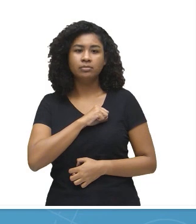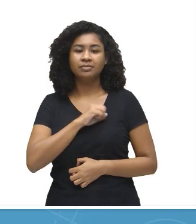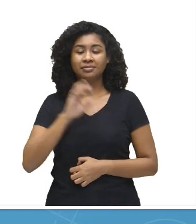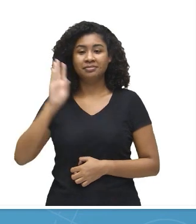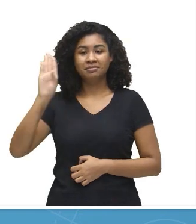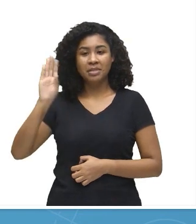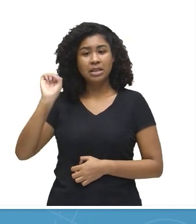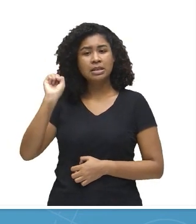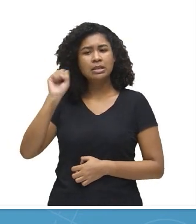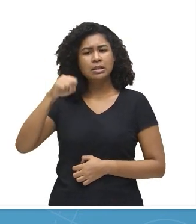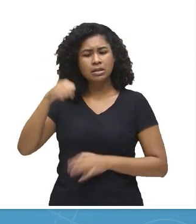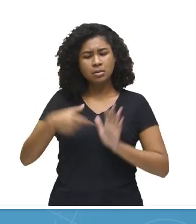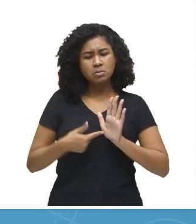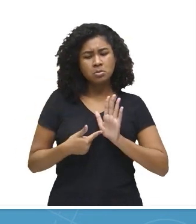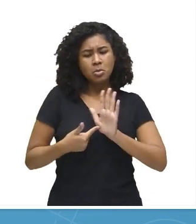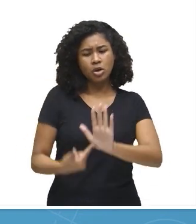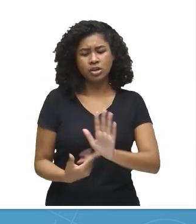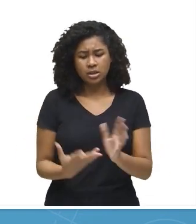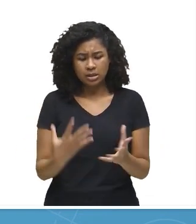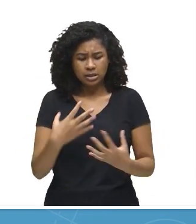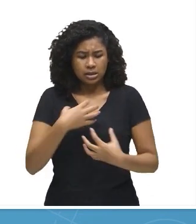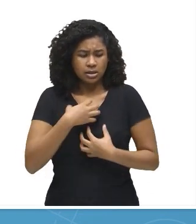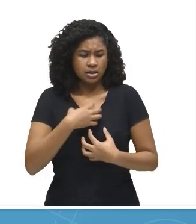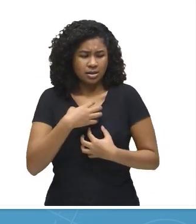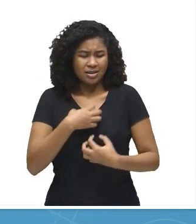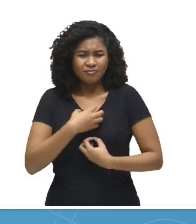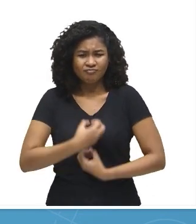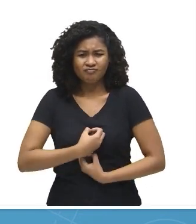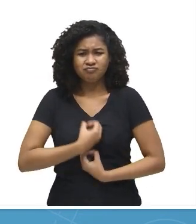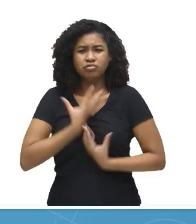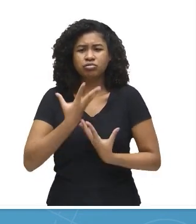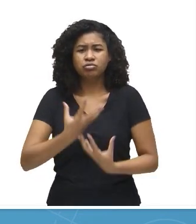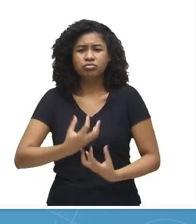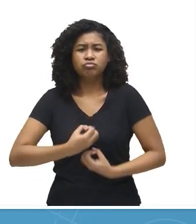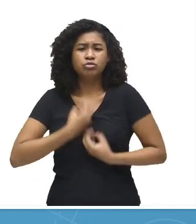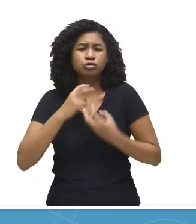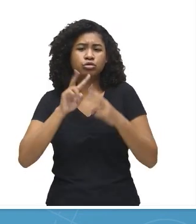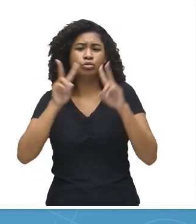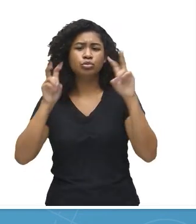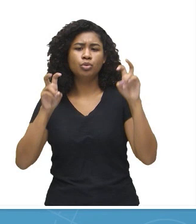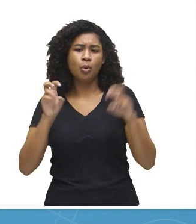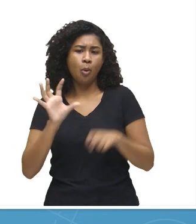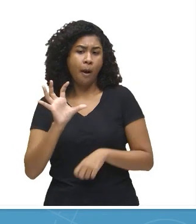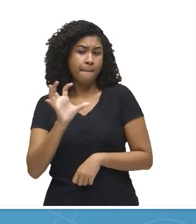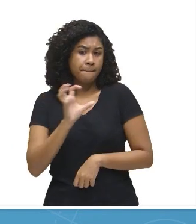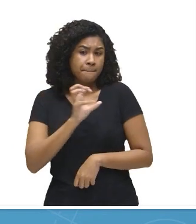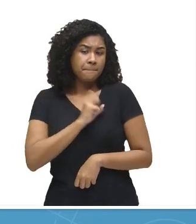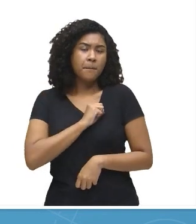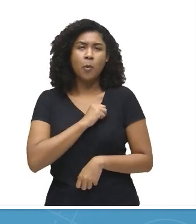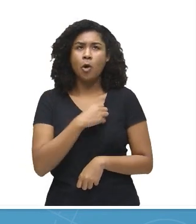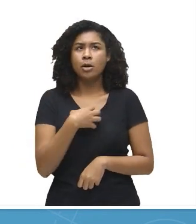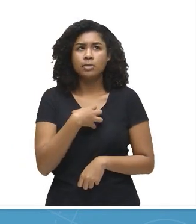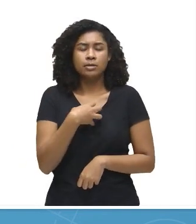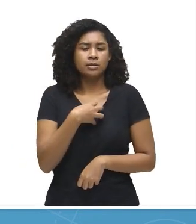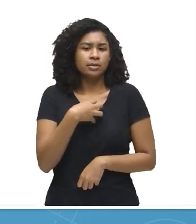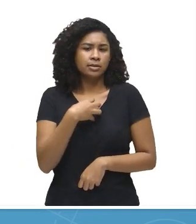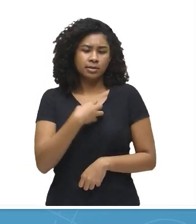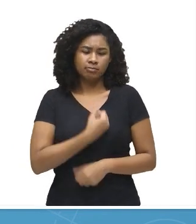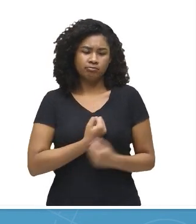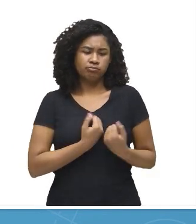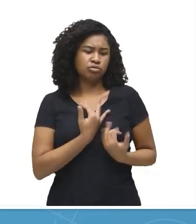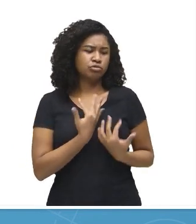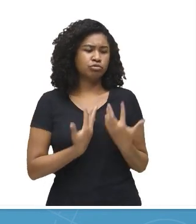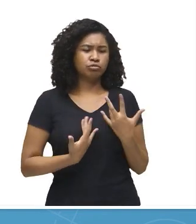é expressar esse sentimento que ele está falando do amor, né? Que arde sem se ver,